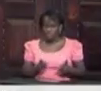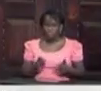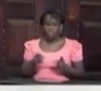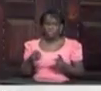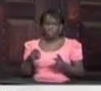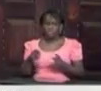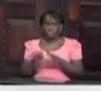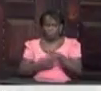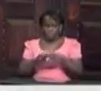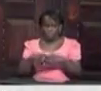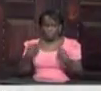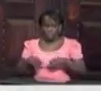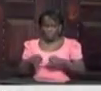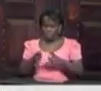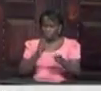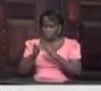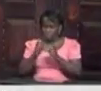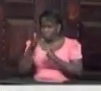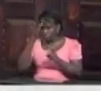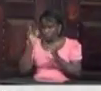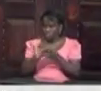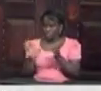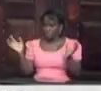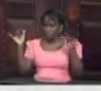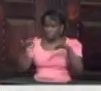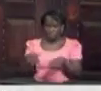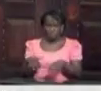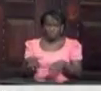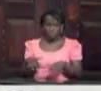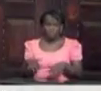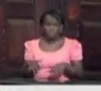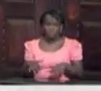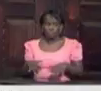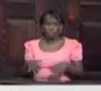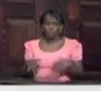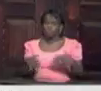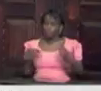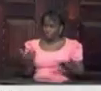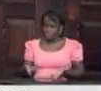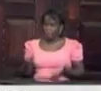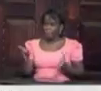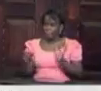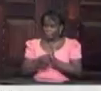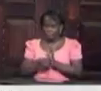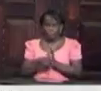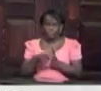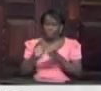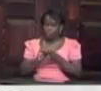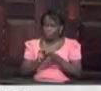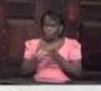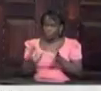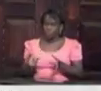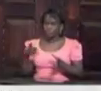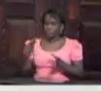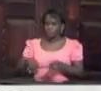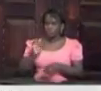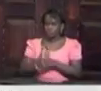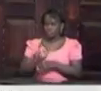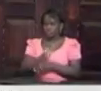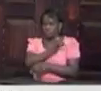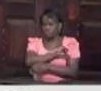nós devemos fazer audiências públicas. Isso é algo que compete à democracia do nosso